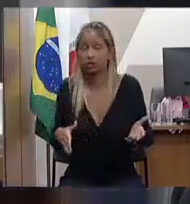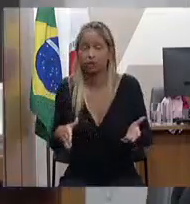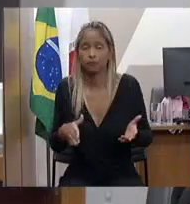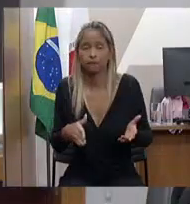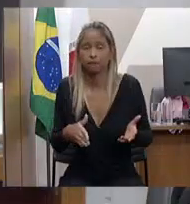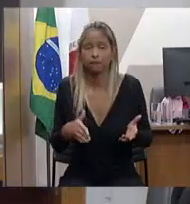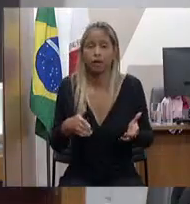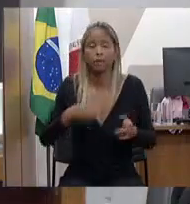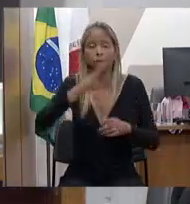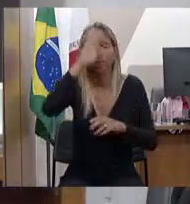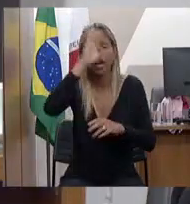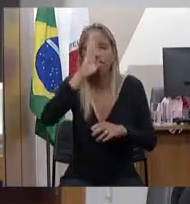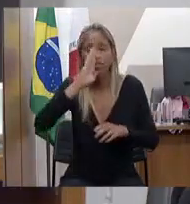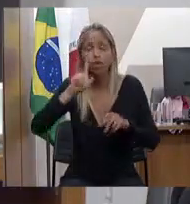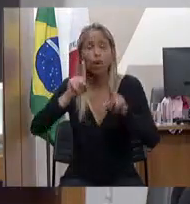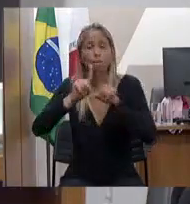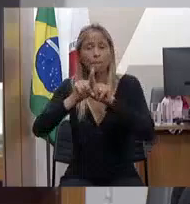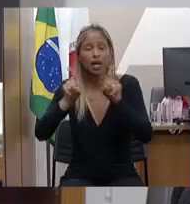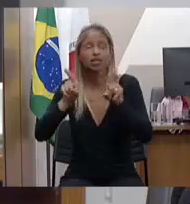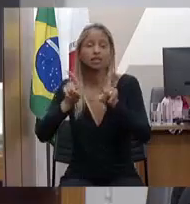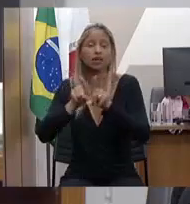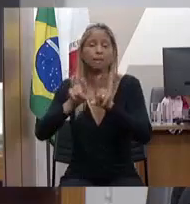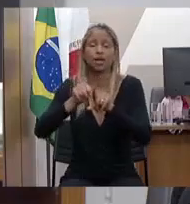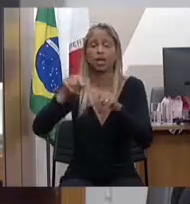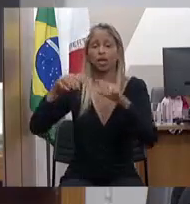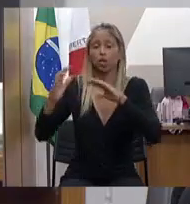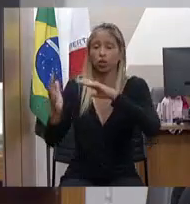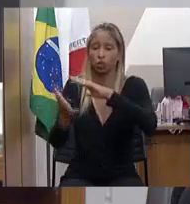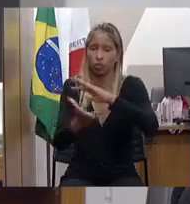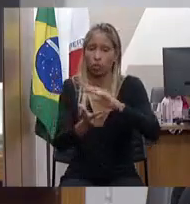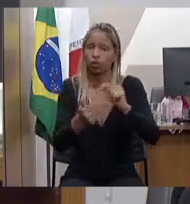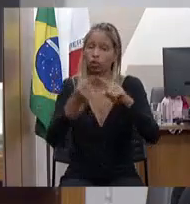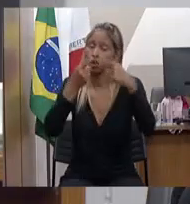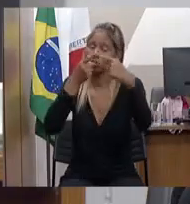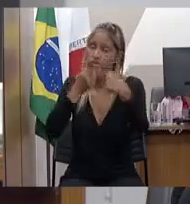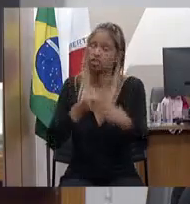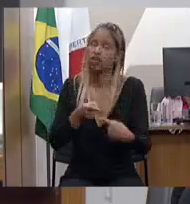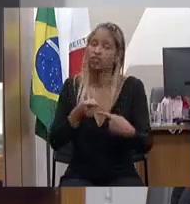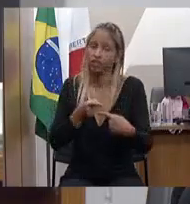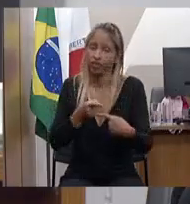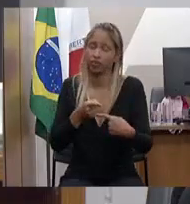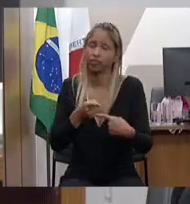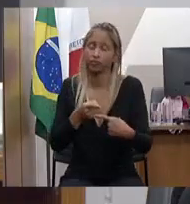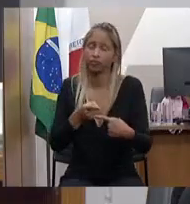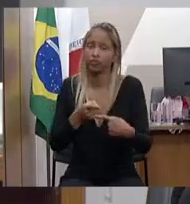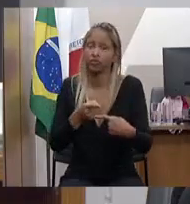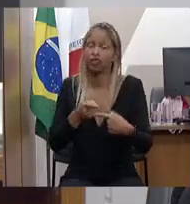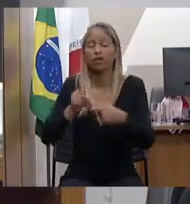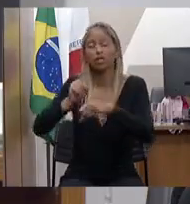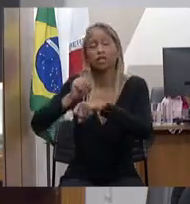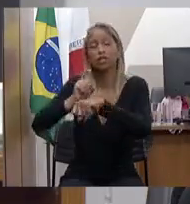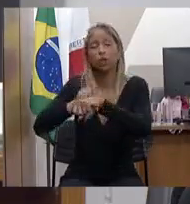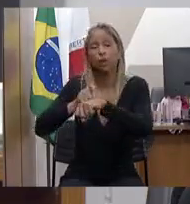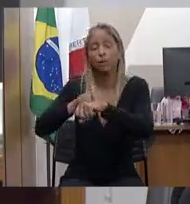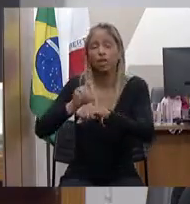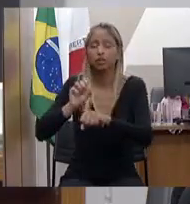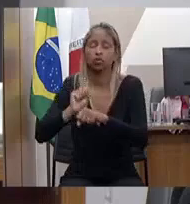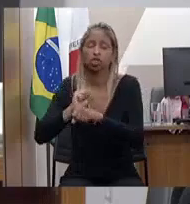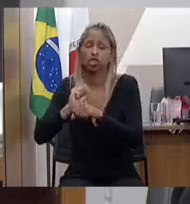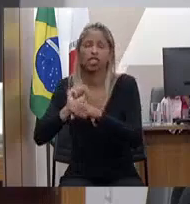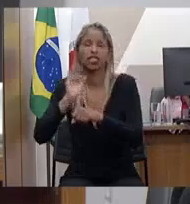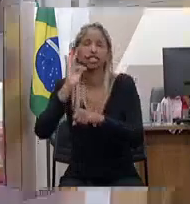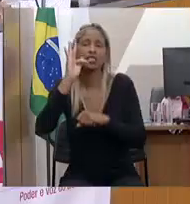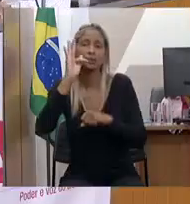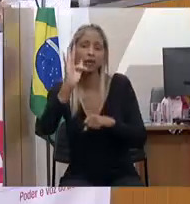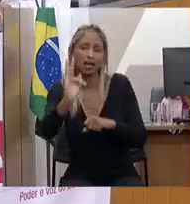no Brasil mas no mundo acho que esse é o nosso esse é o nosso grande desafio Então acho que esse é o momento de esperança